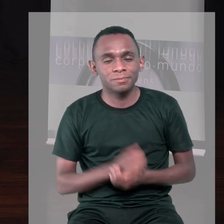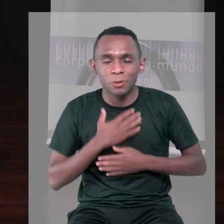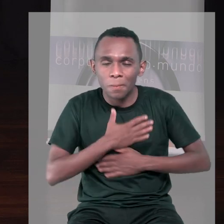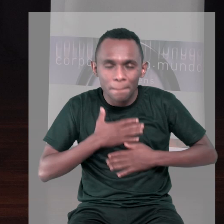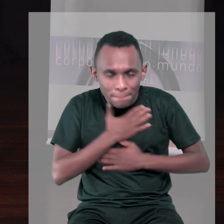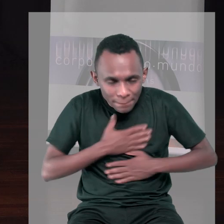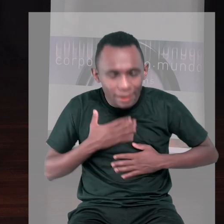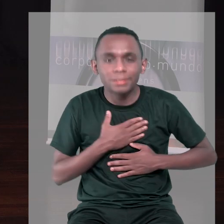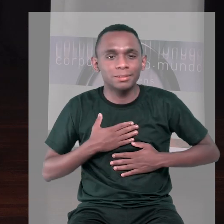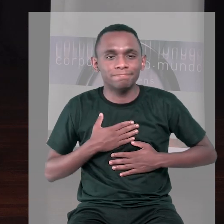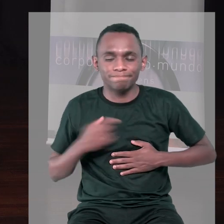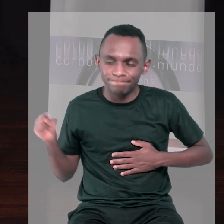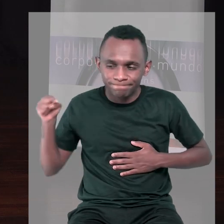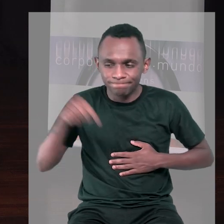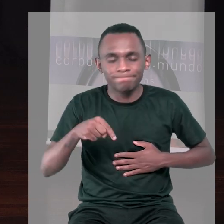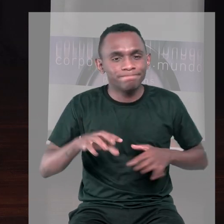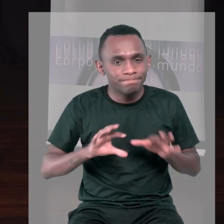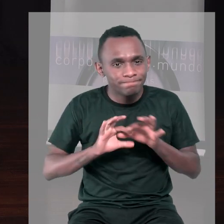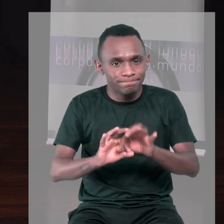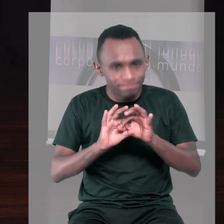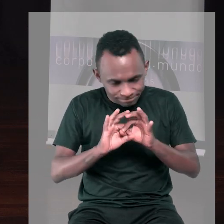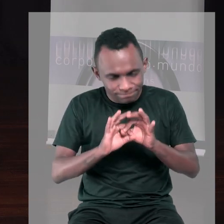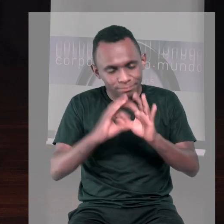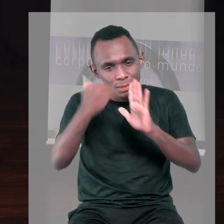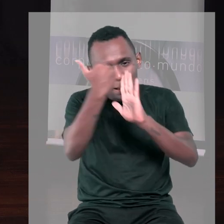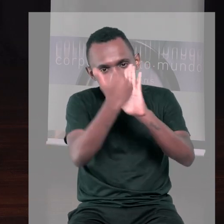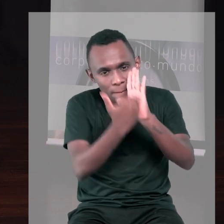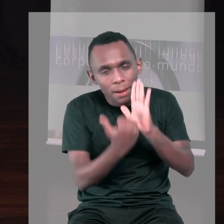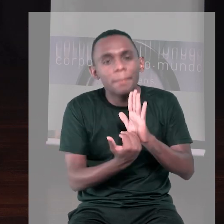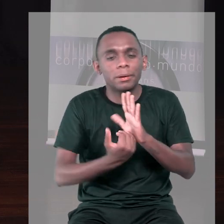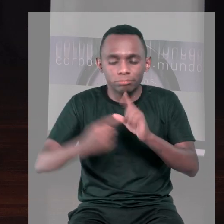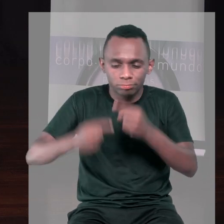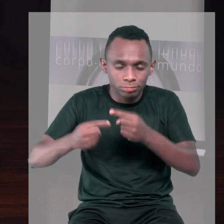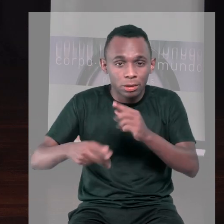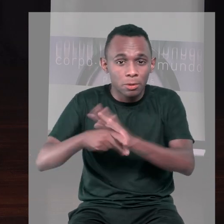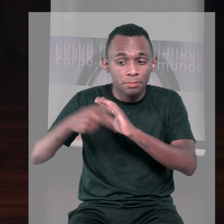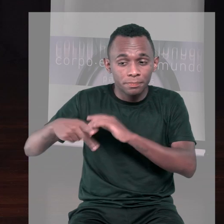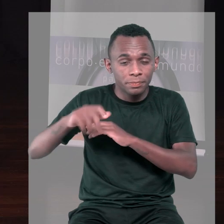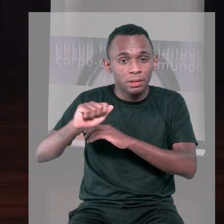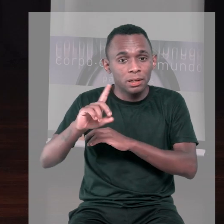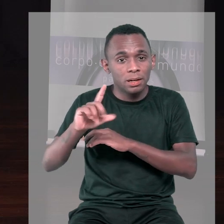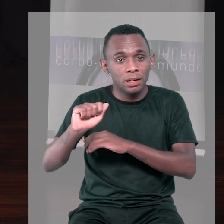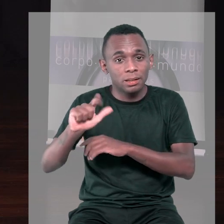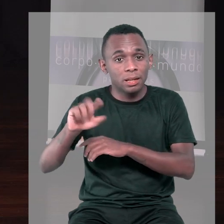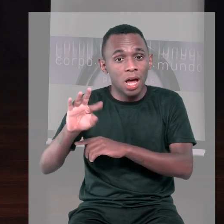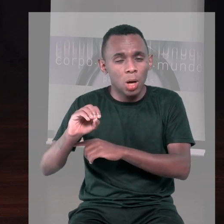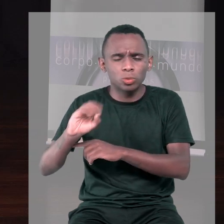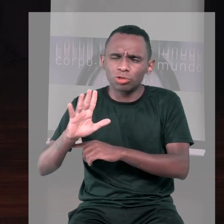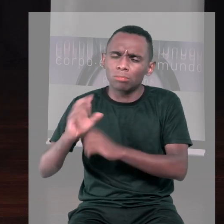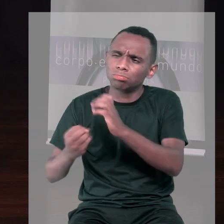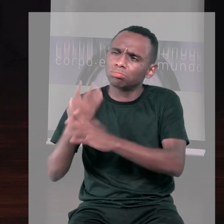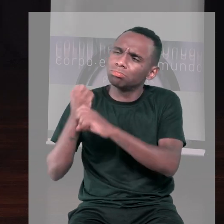já, e por isso, de início, eu agradeço vivamente ao Adalto por ter me convidado mais uma